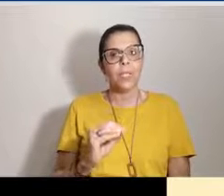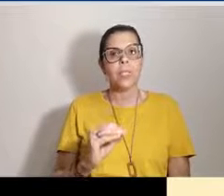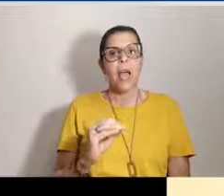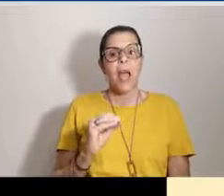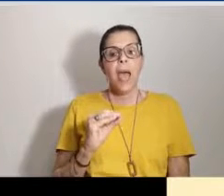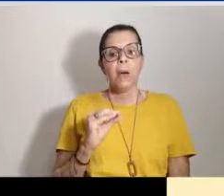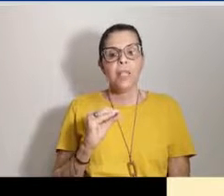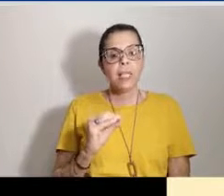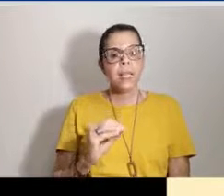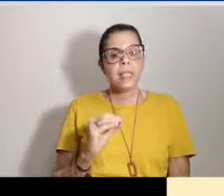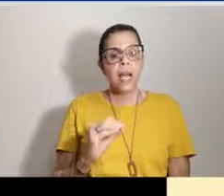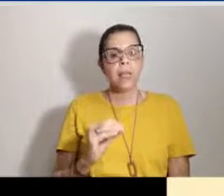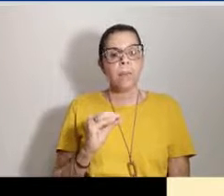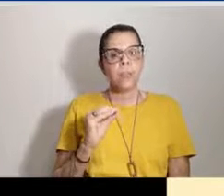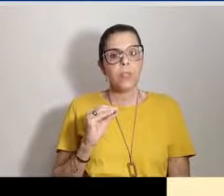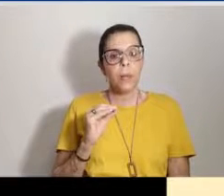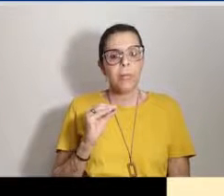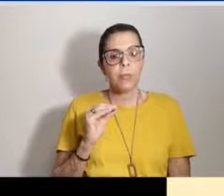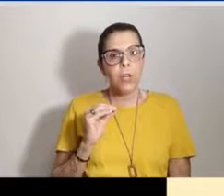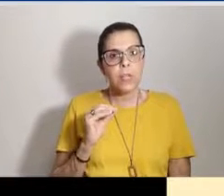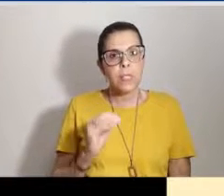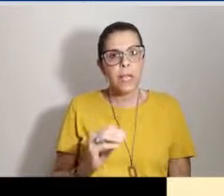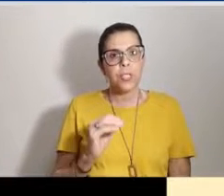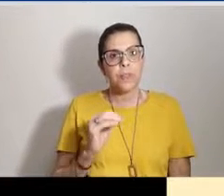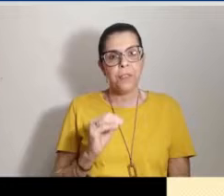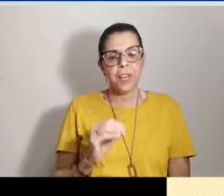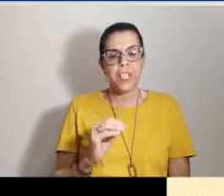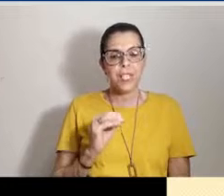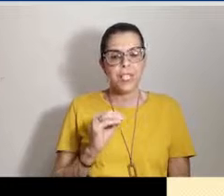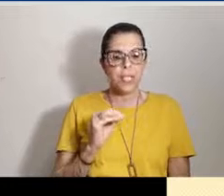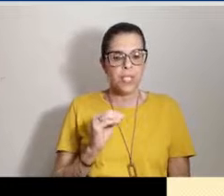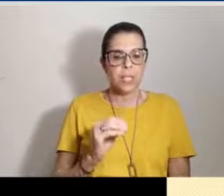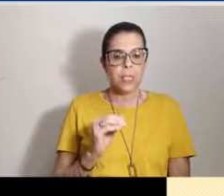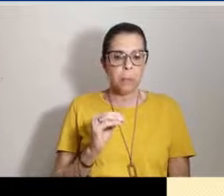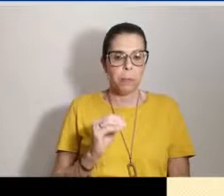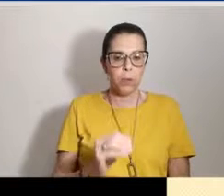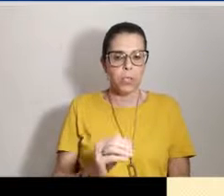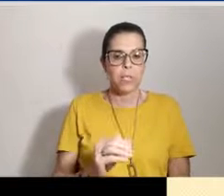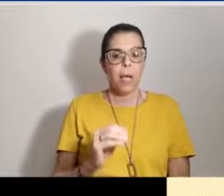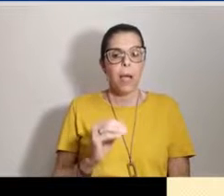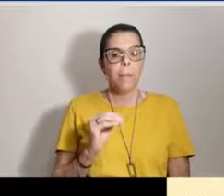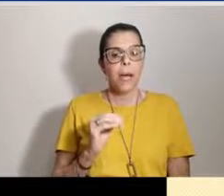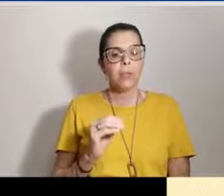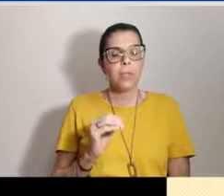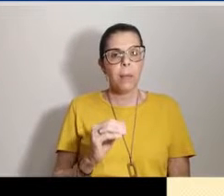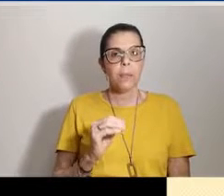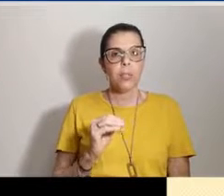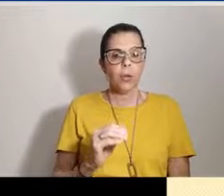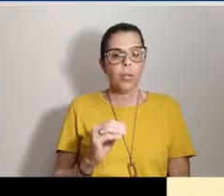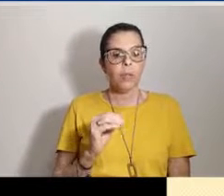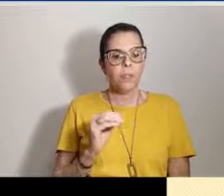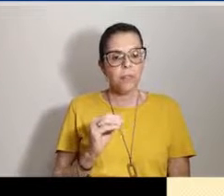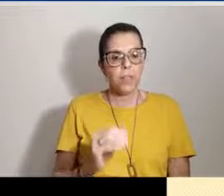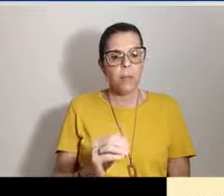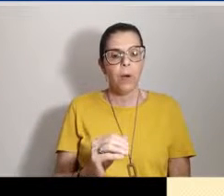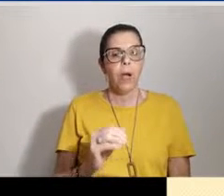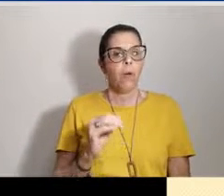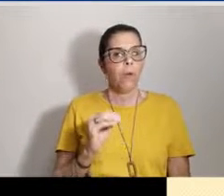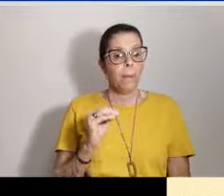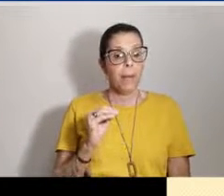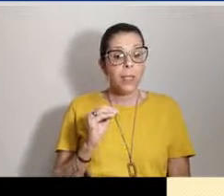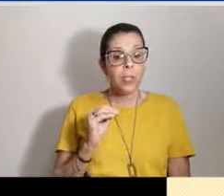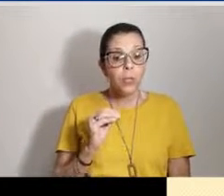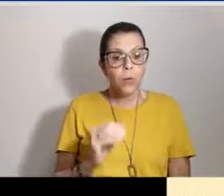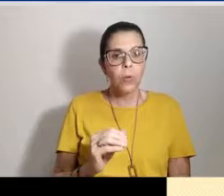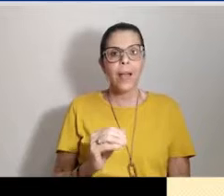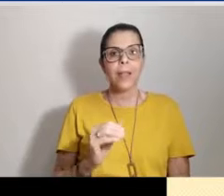dentre todas é o necessário posicionamento docente frente às exigências postas para o tempo histórico vivido,